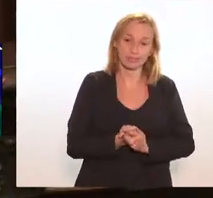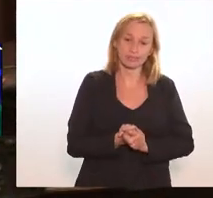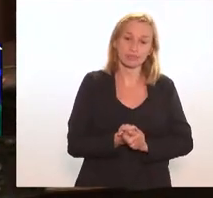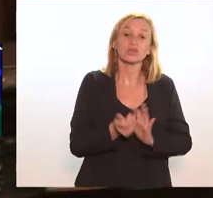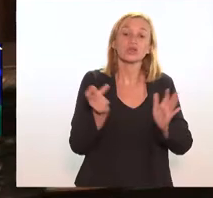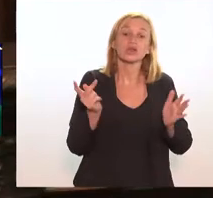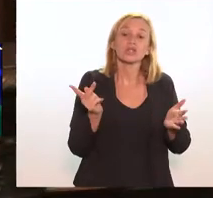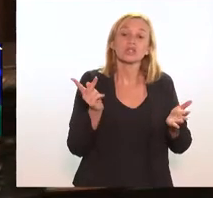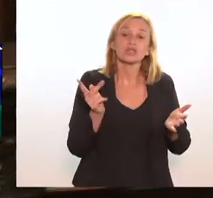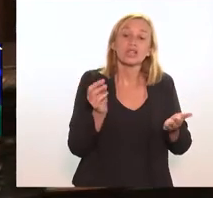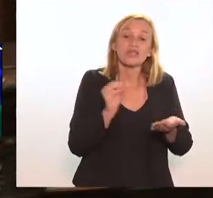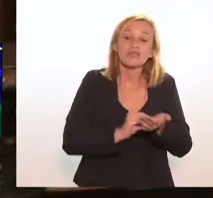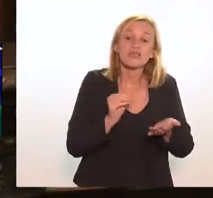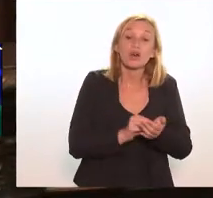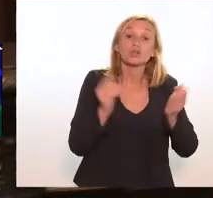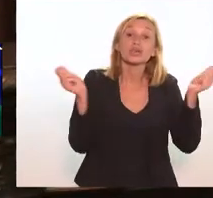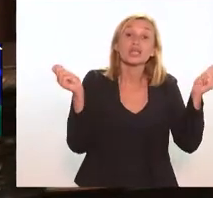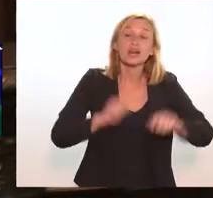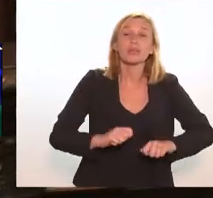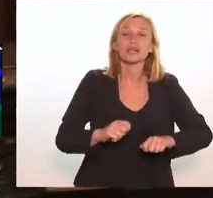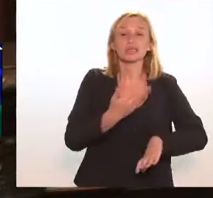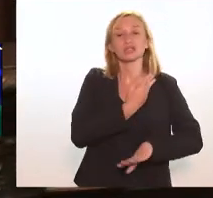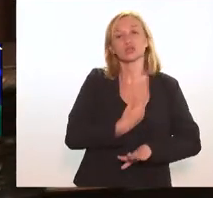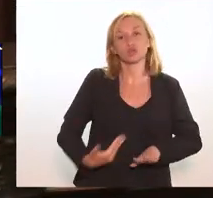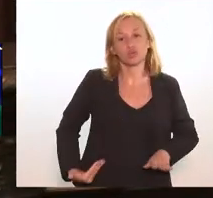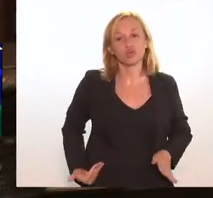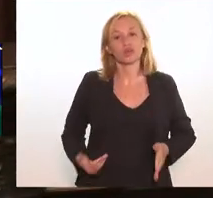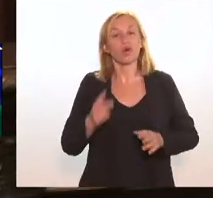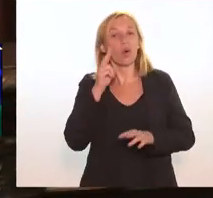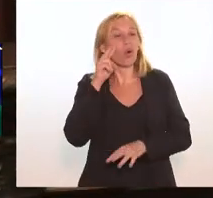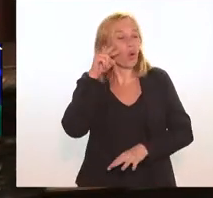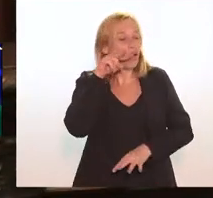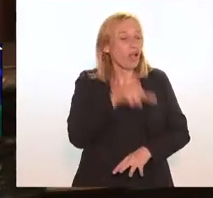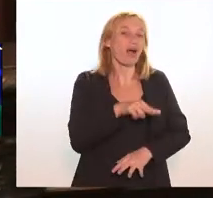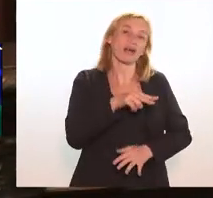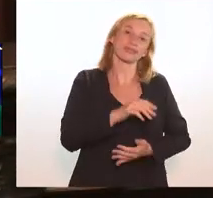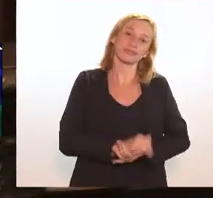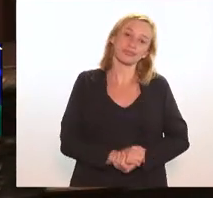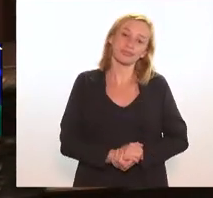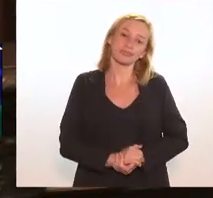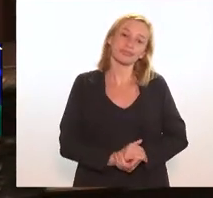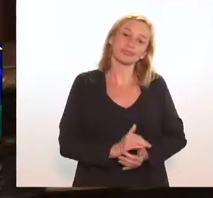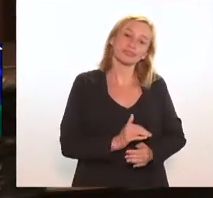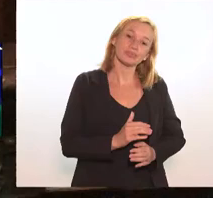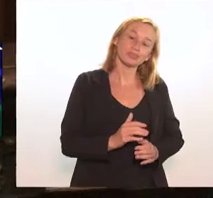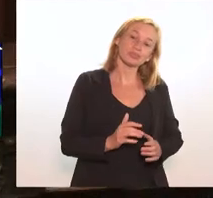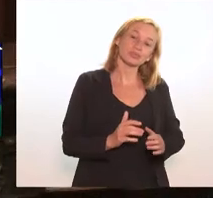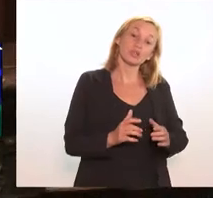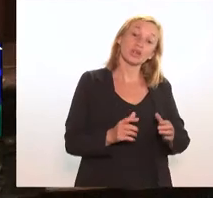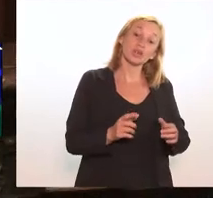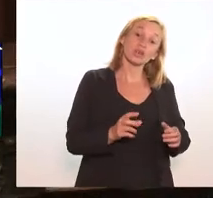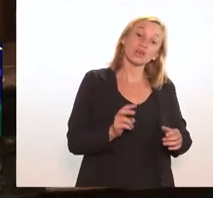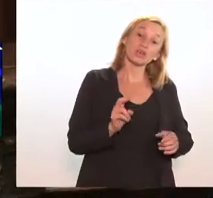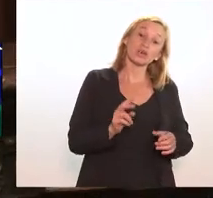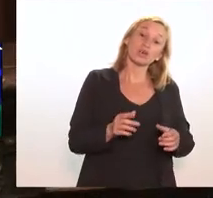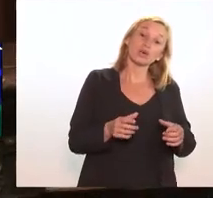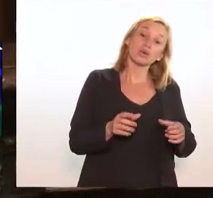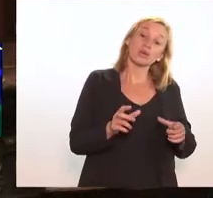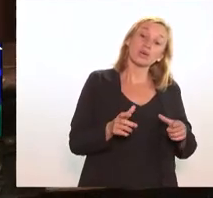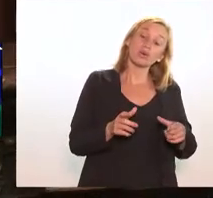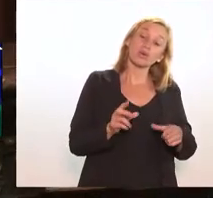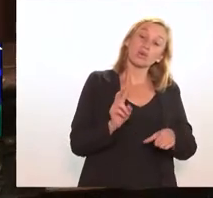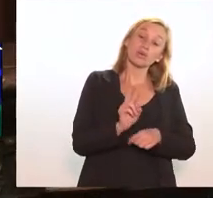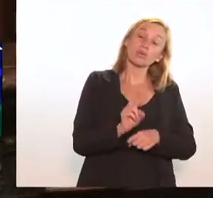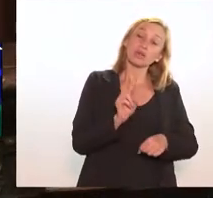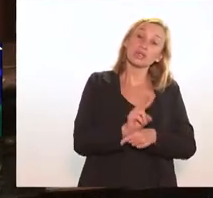da incapacidade dos governos olharem o processo de prevenção, inclusive, como